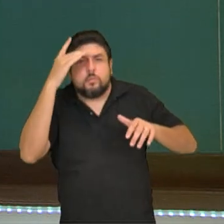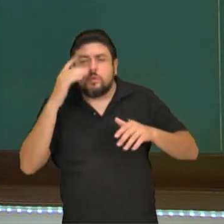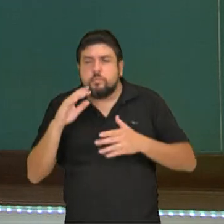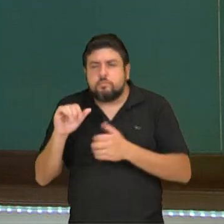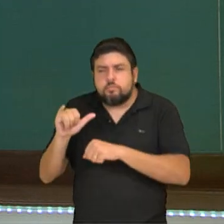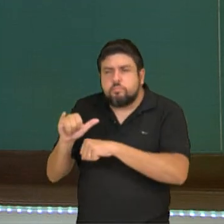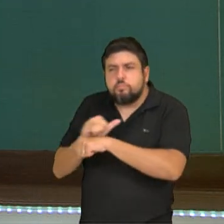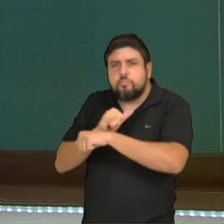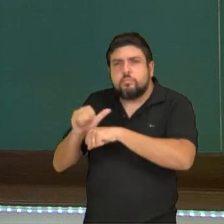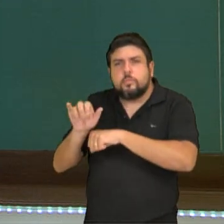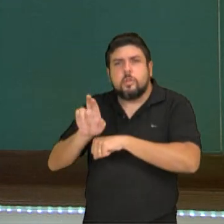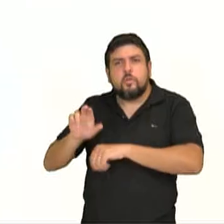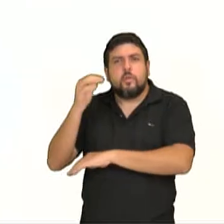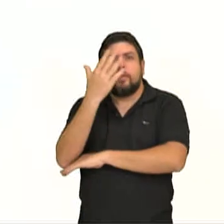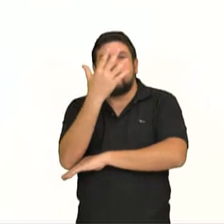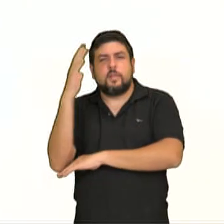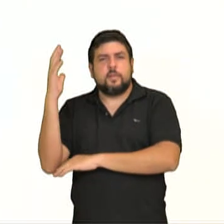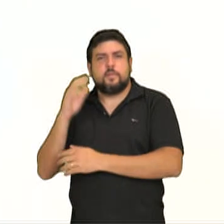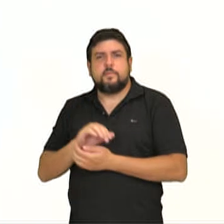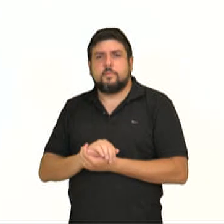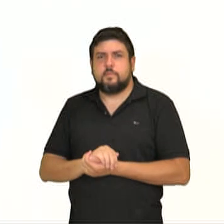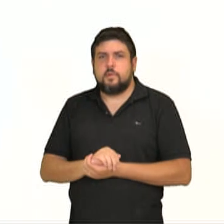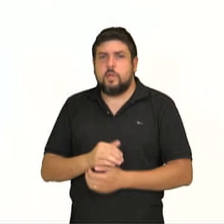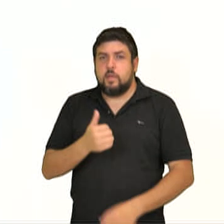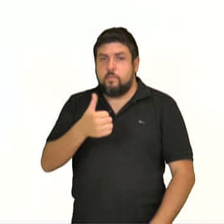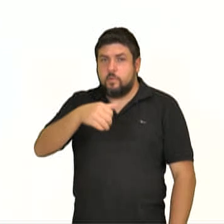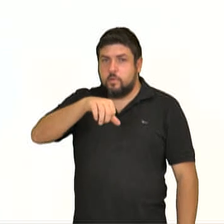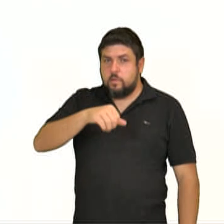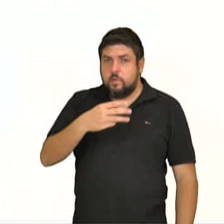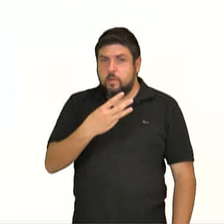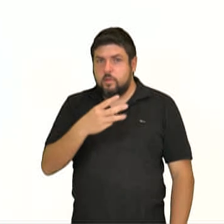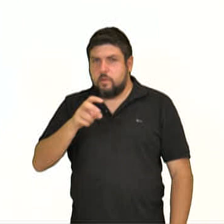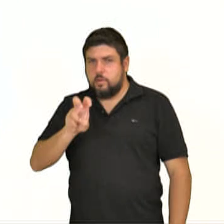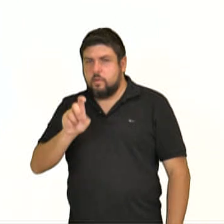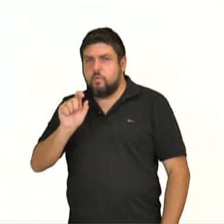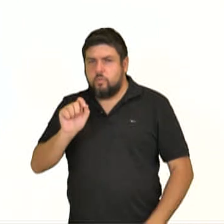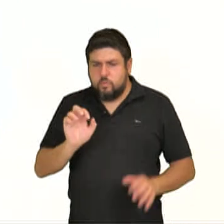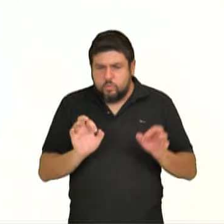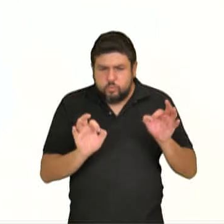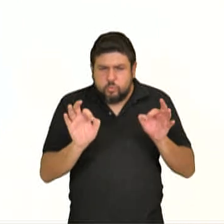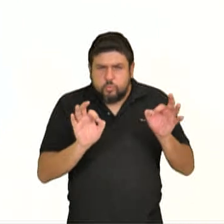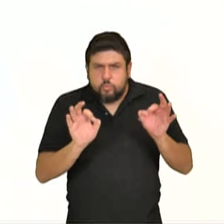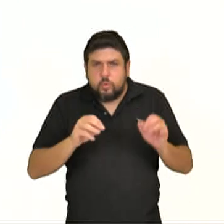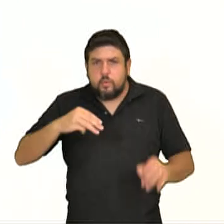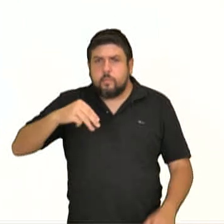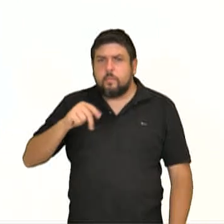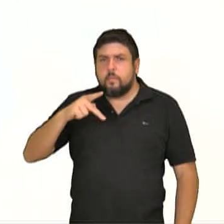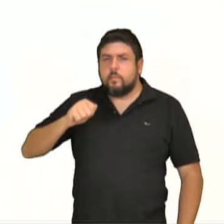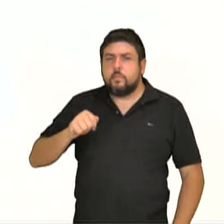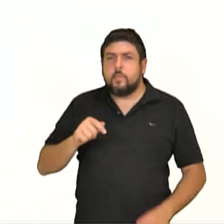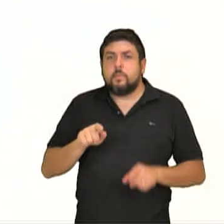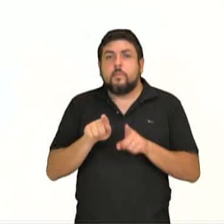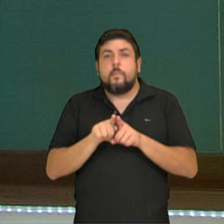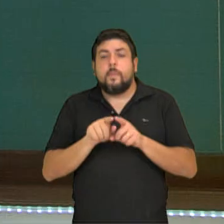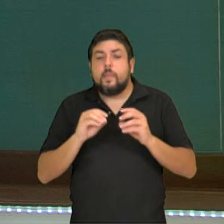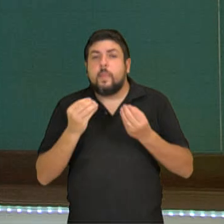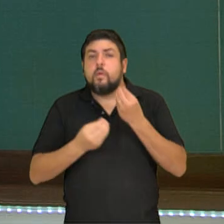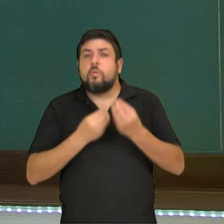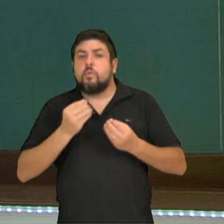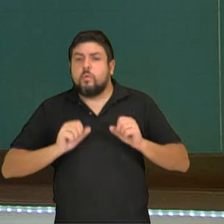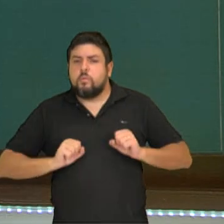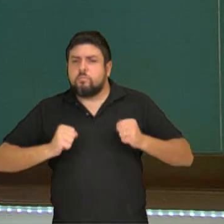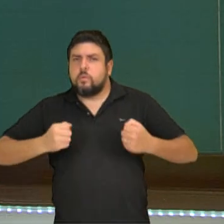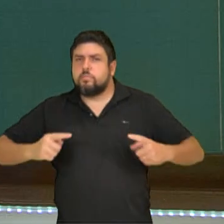Em 1935, aconteceram os aprimoramentos dos mapas e a melhoria dos níveis de competição. Então,